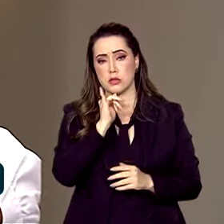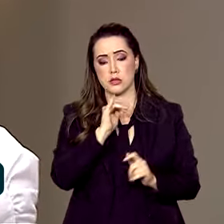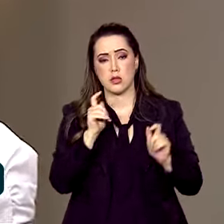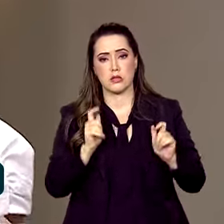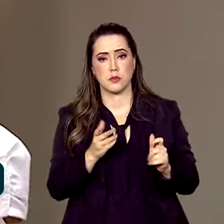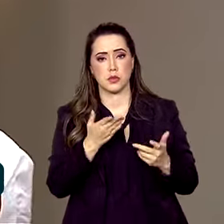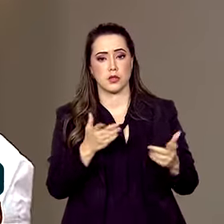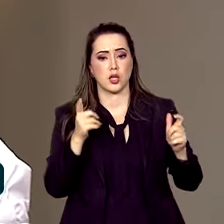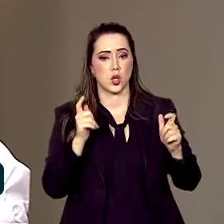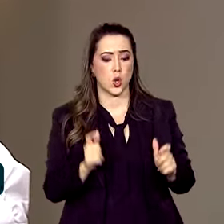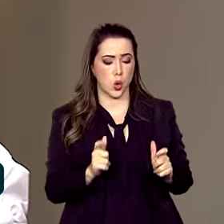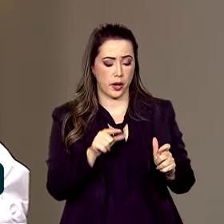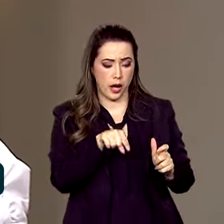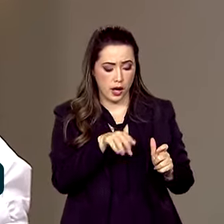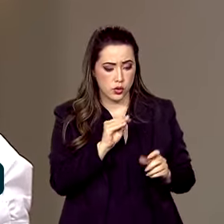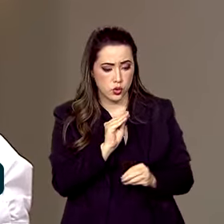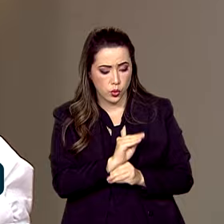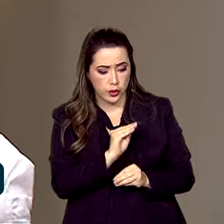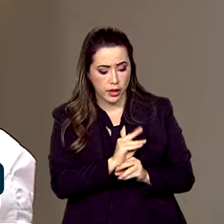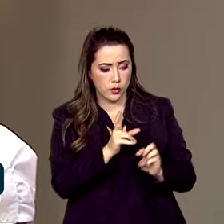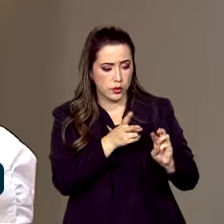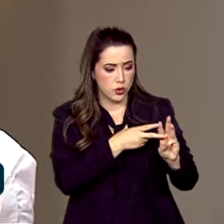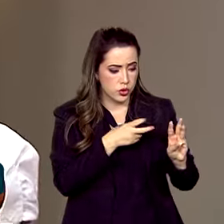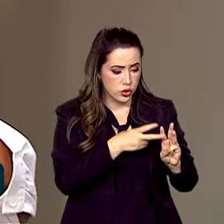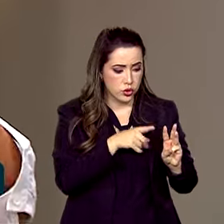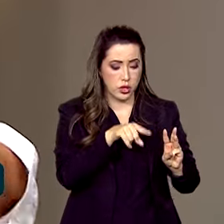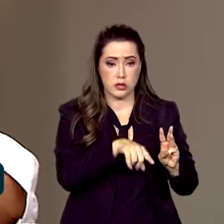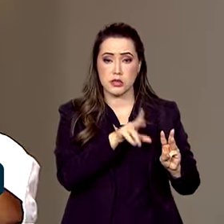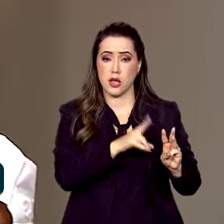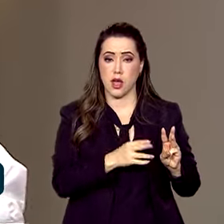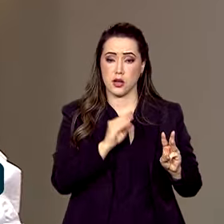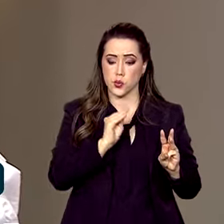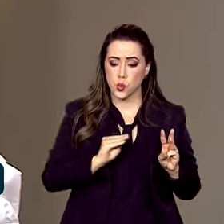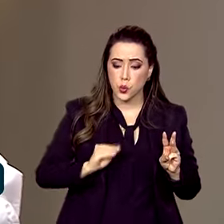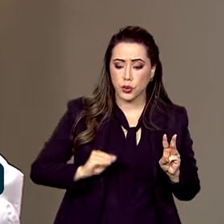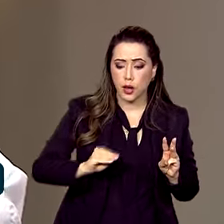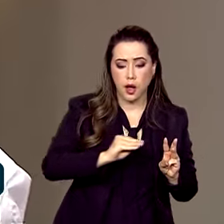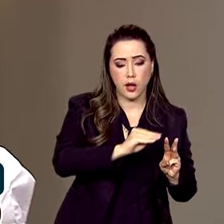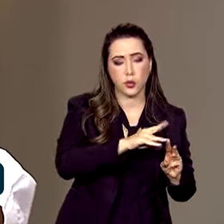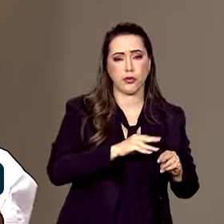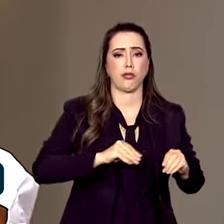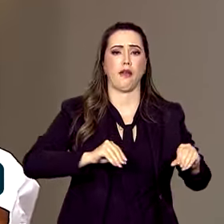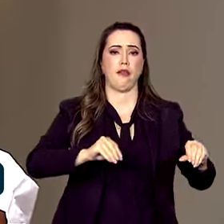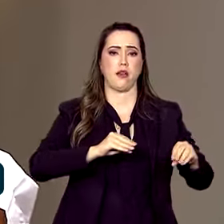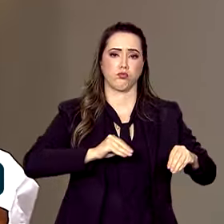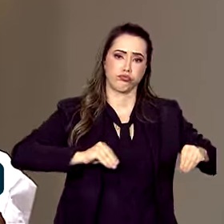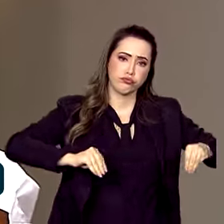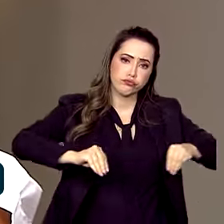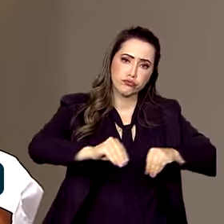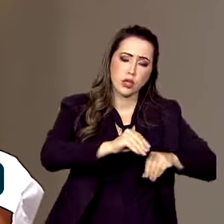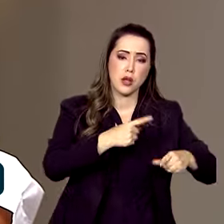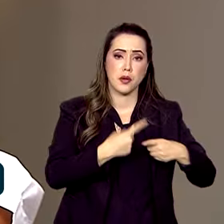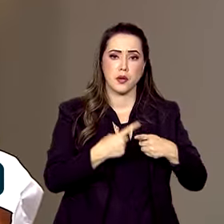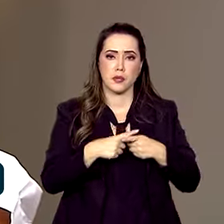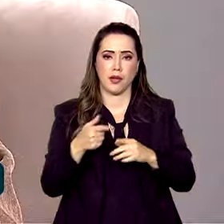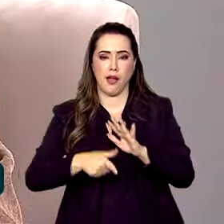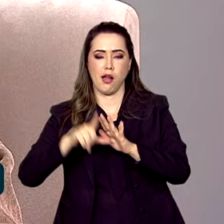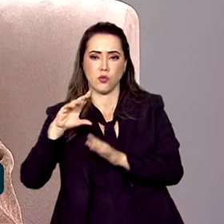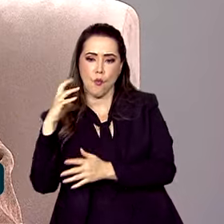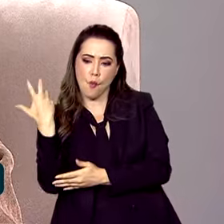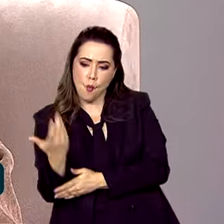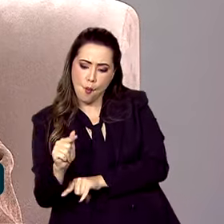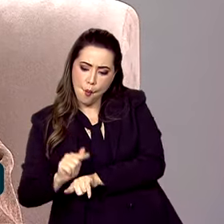de conservação e terras indígenas, elas sendo recuperadas, porque você tem um processo de degradação muito grande.